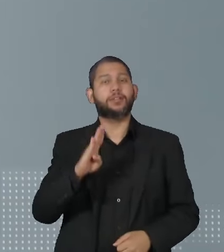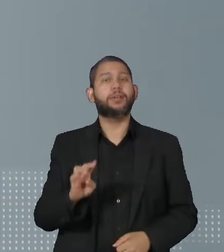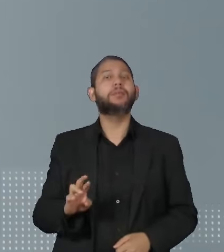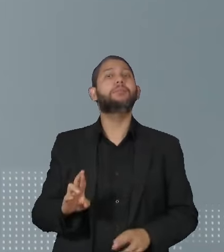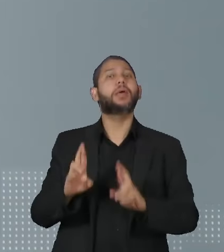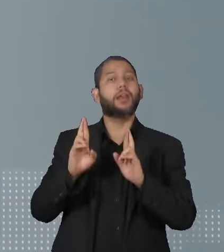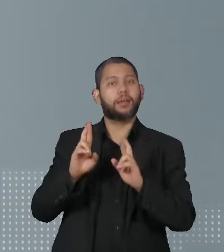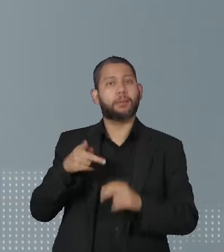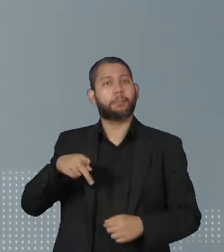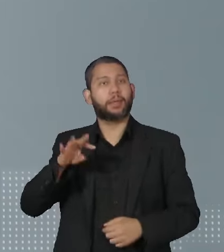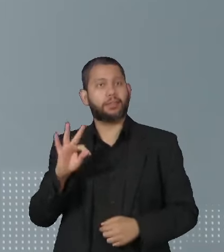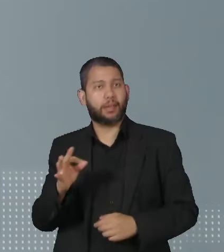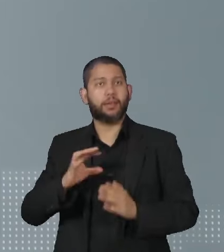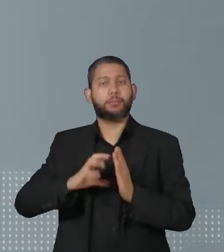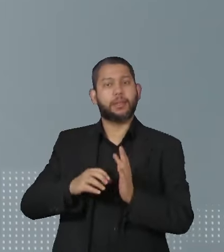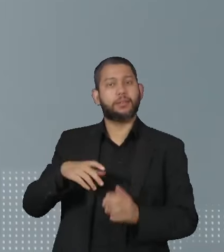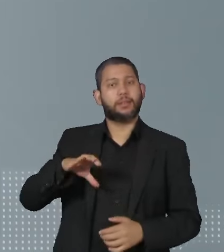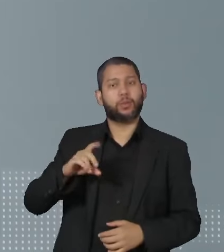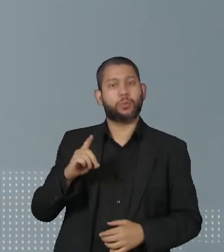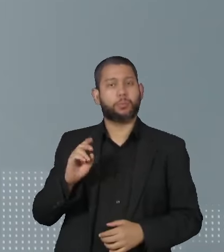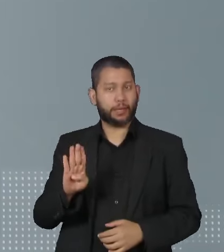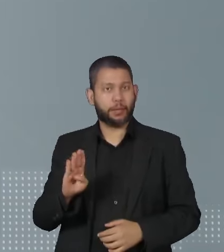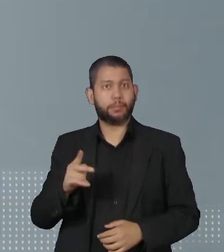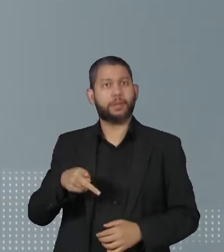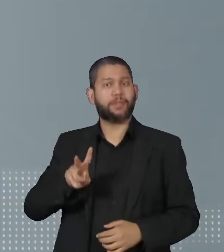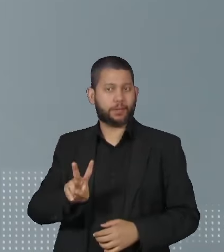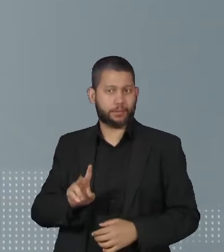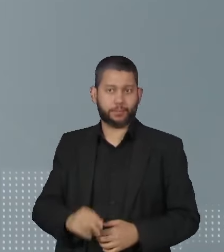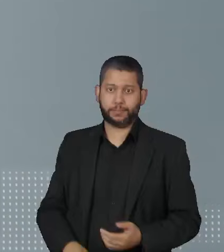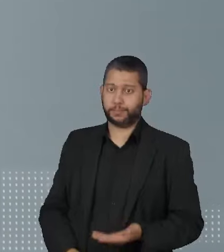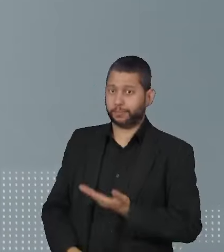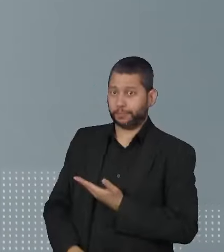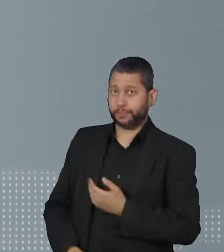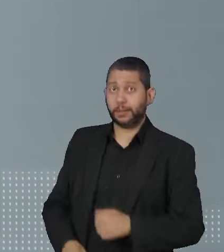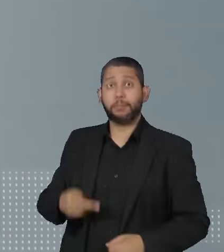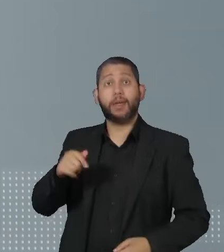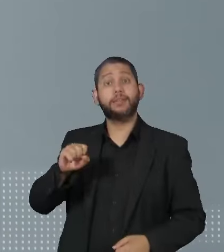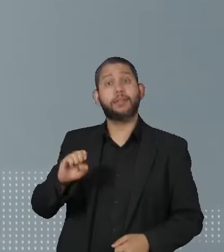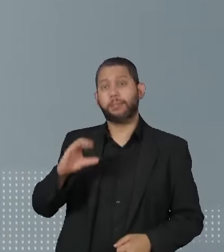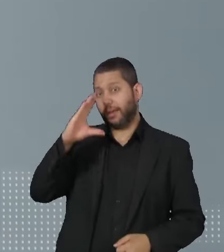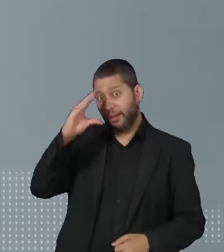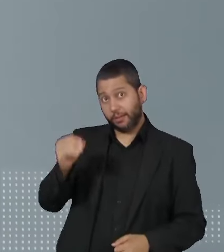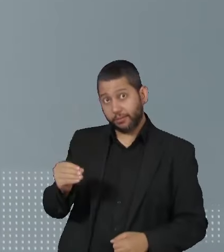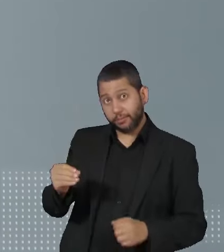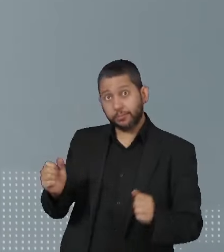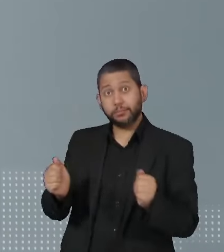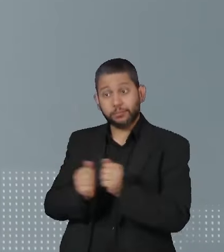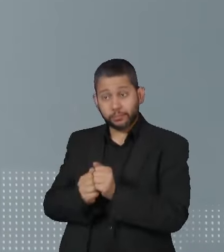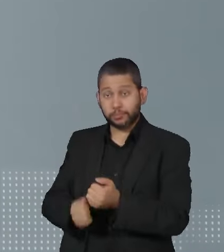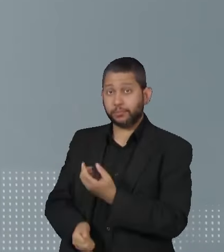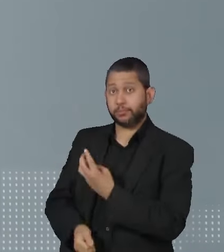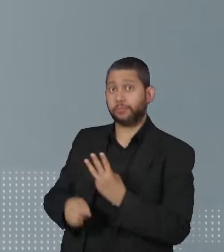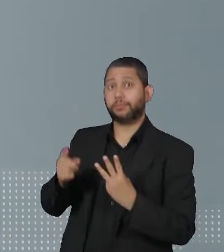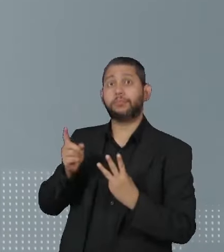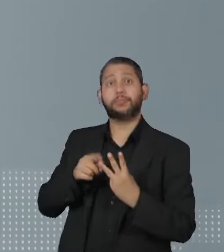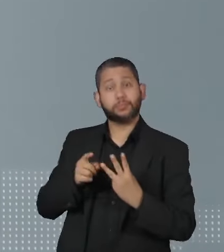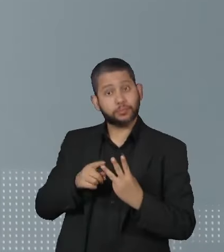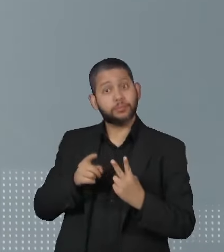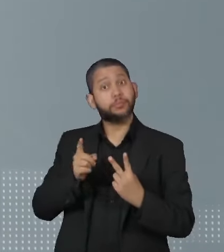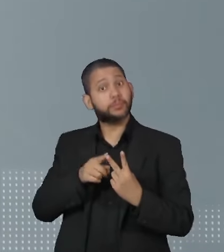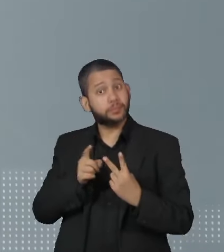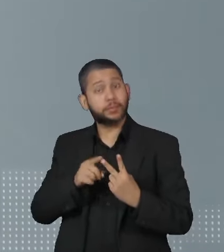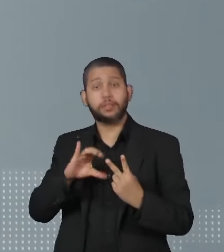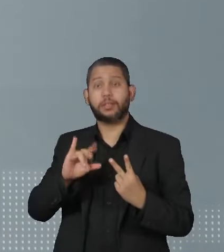composta pelo PT pcdb e PV a PSDB cidadania é formada por PSDB e